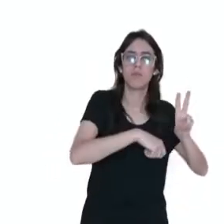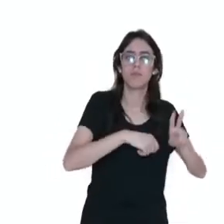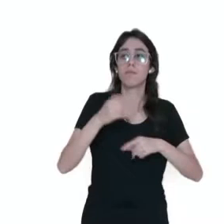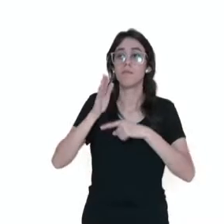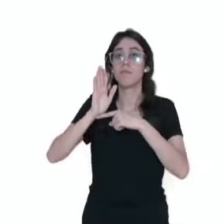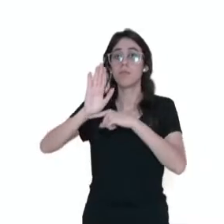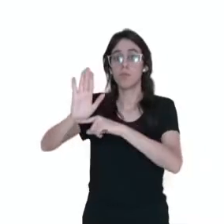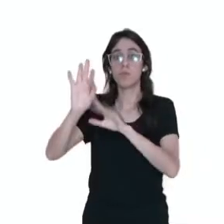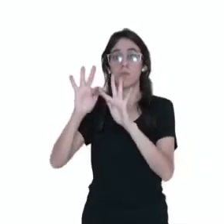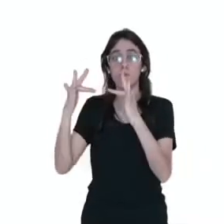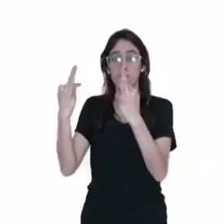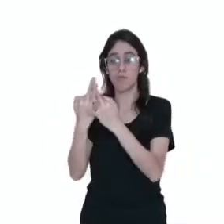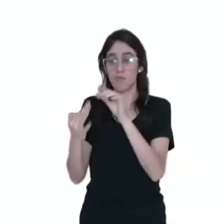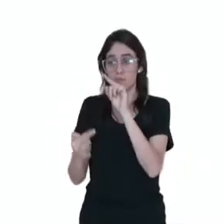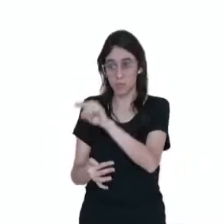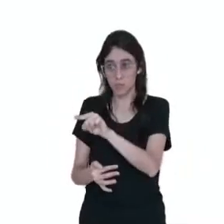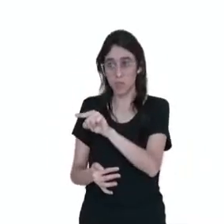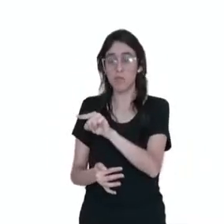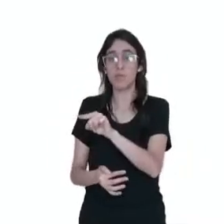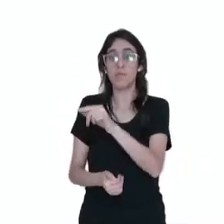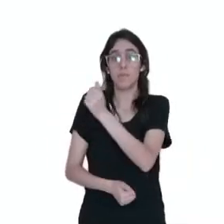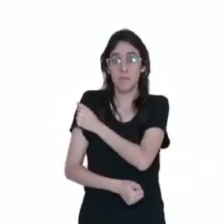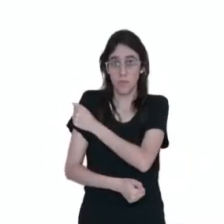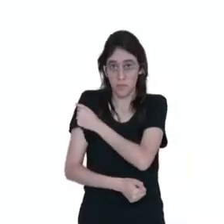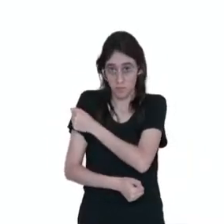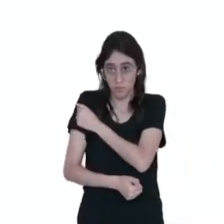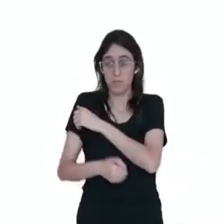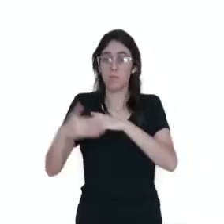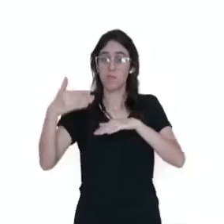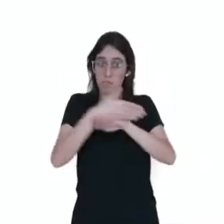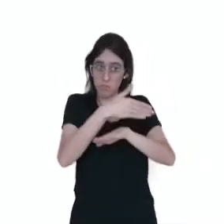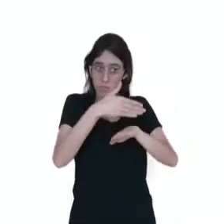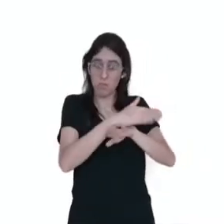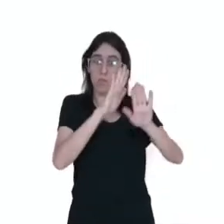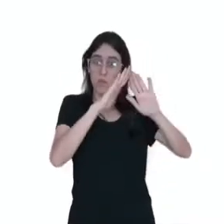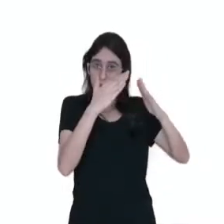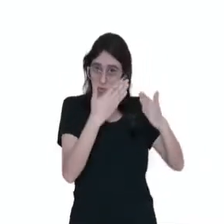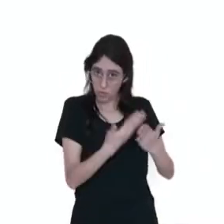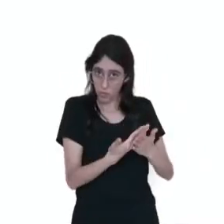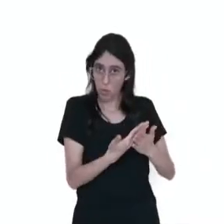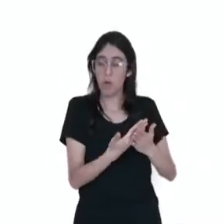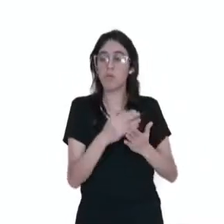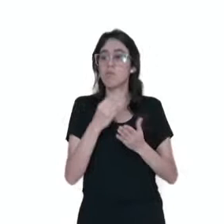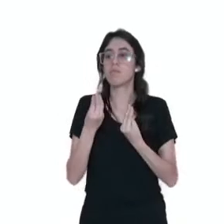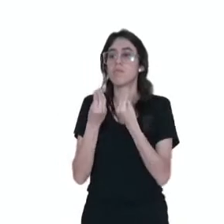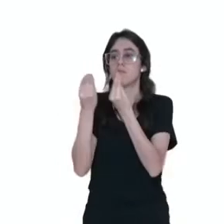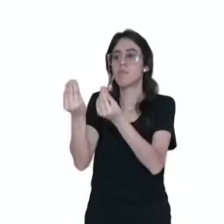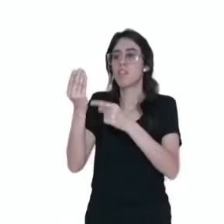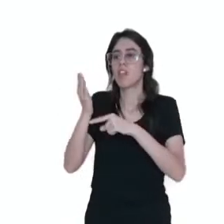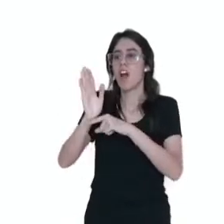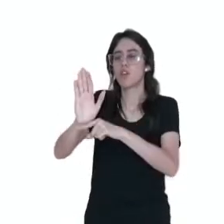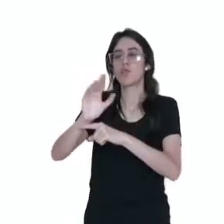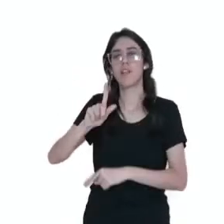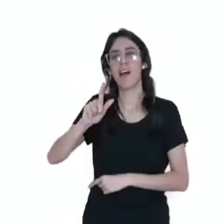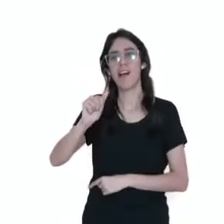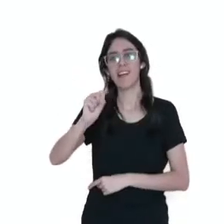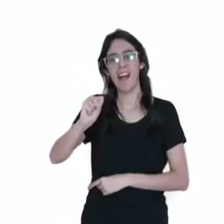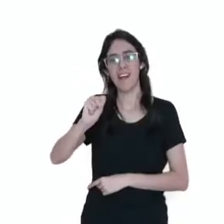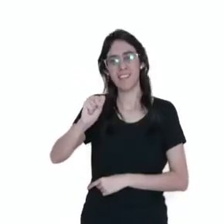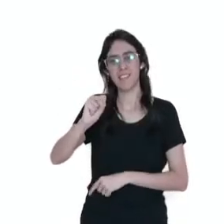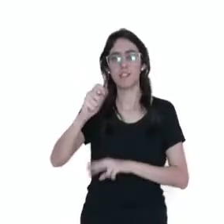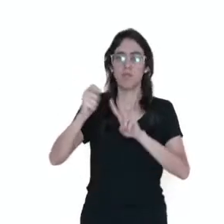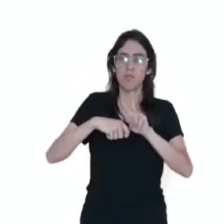as crianças do Bolsa Escola, frequentando a escola, receberiam uma ajuda bimestral para